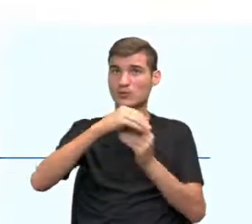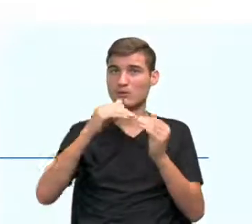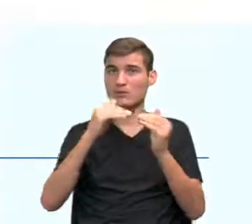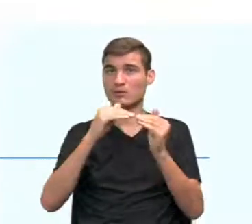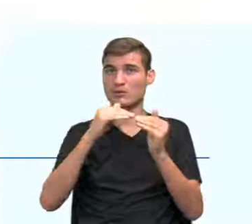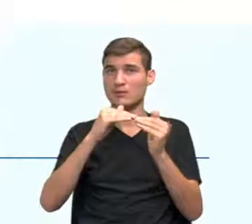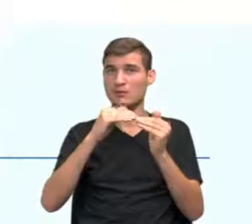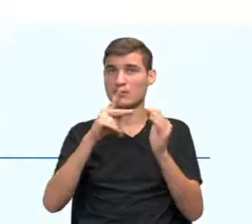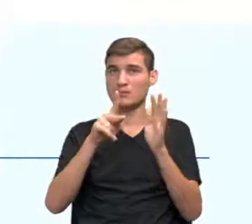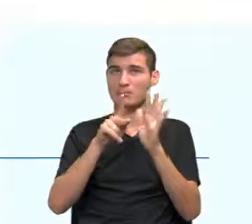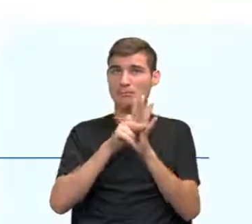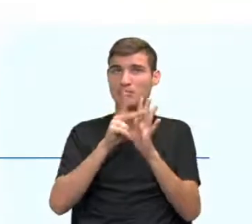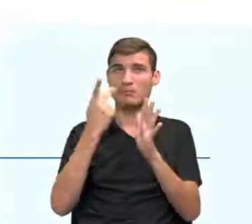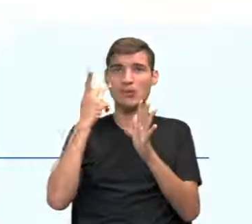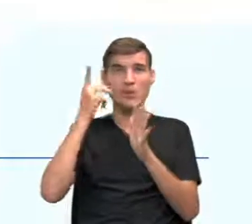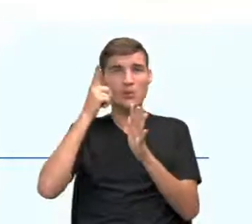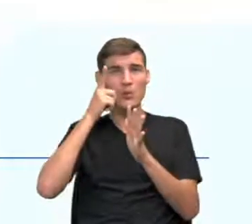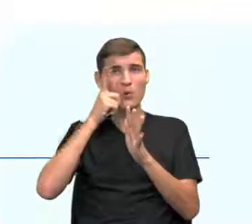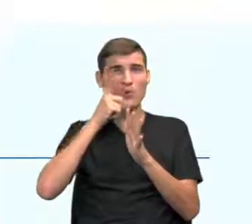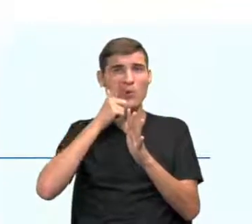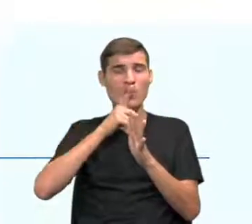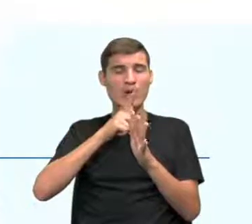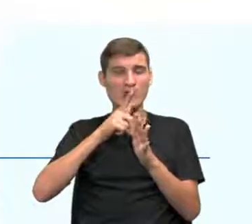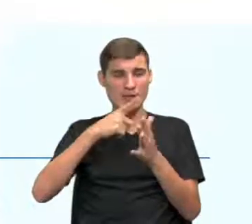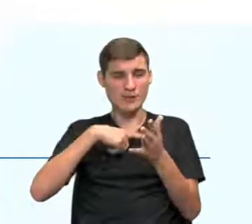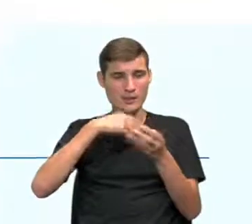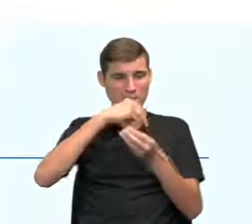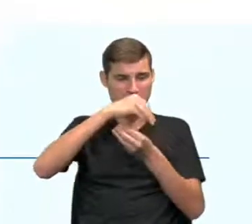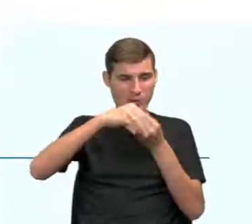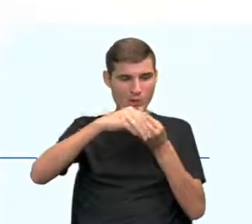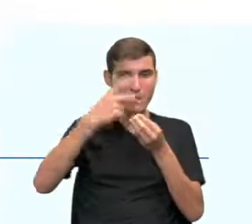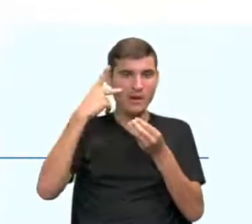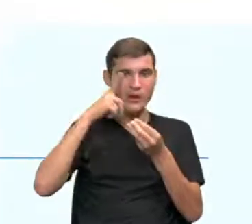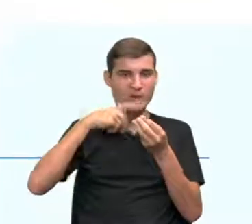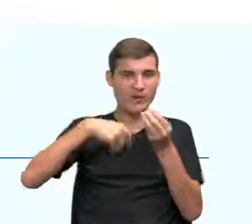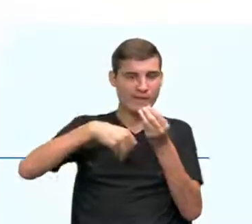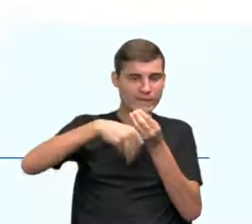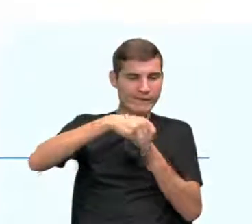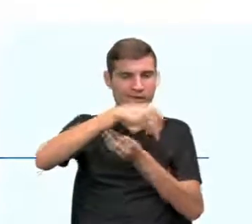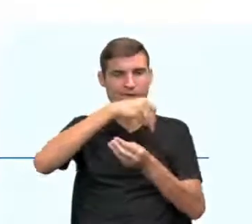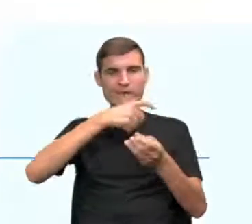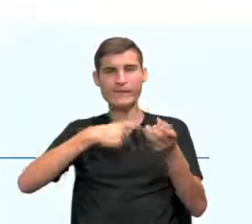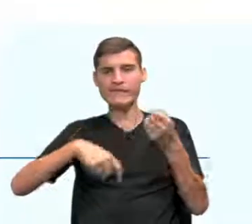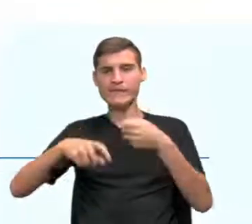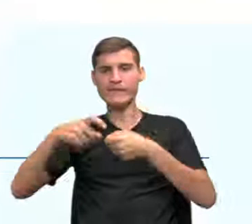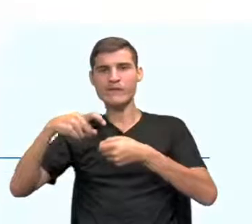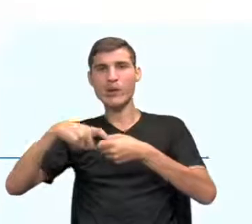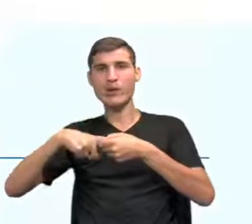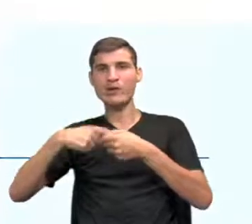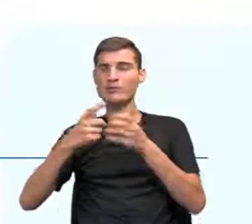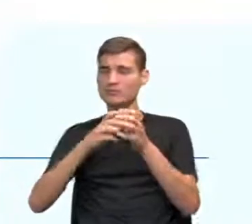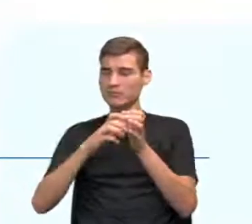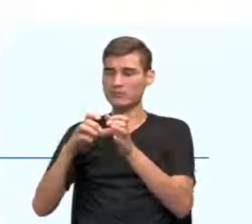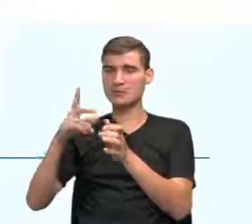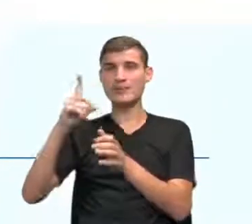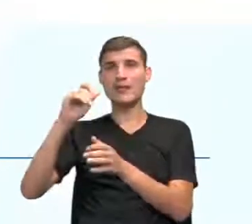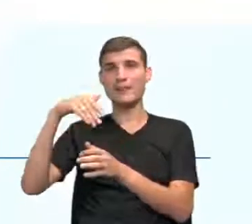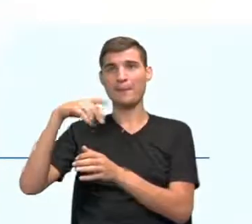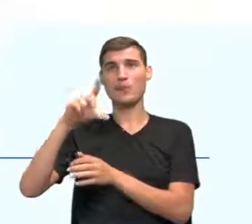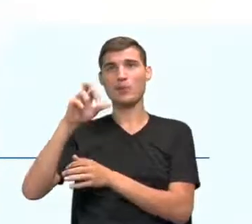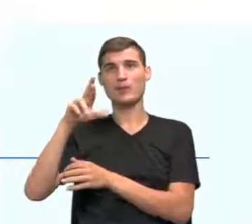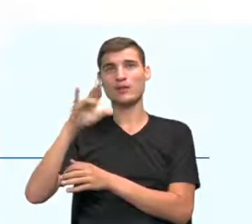conseguir desmisturar, eu preciso fazer a demodulação. Então eu pego esse sinal misturado e transmito. Ele vai passar pelo